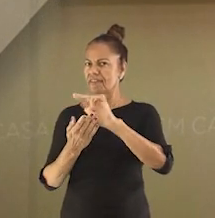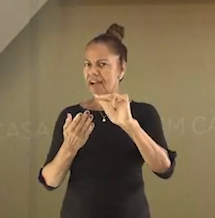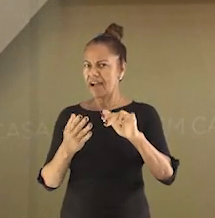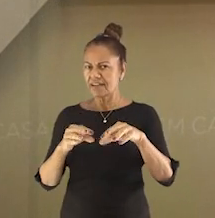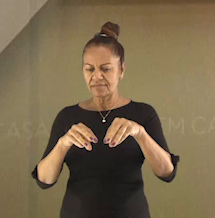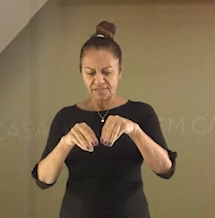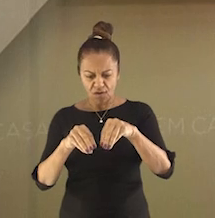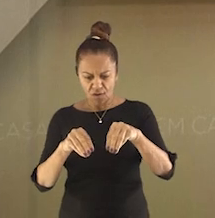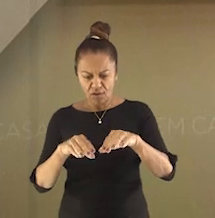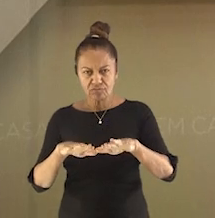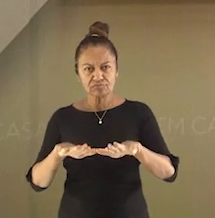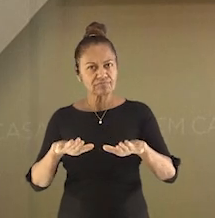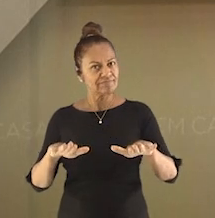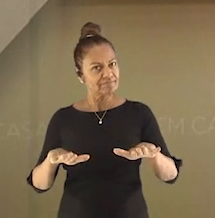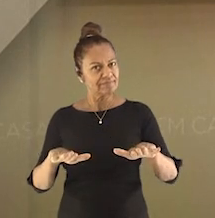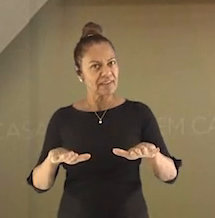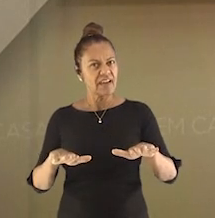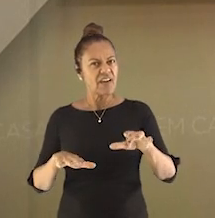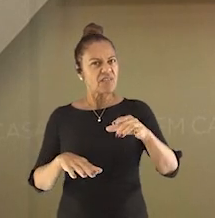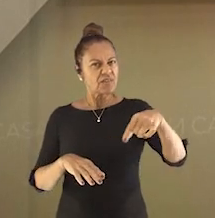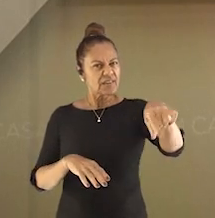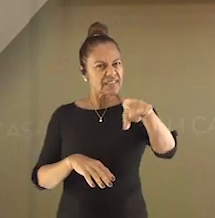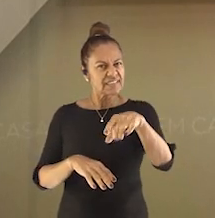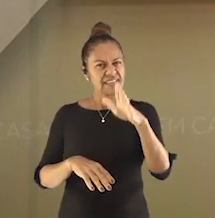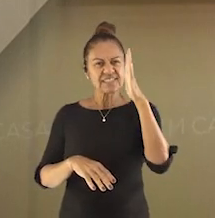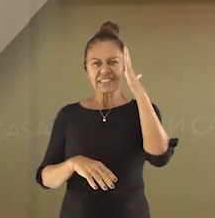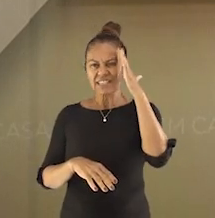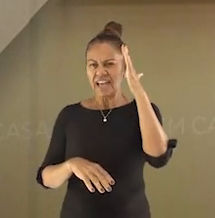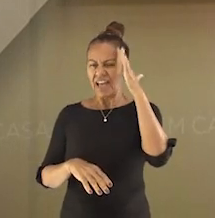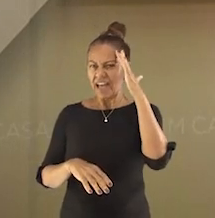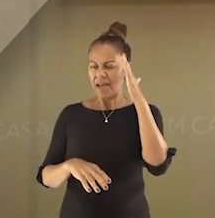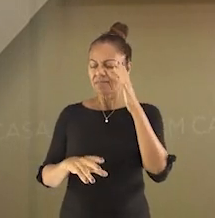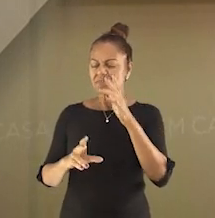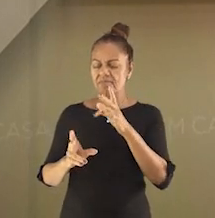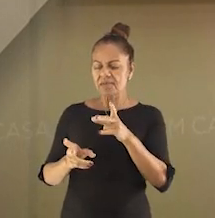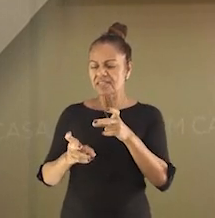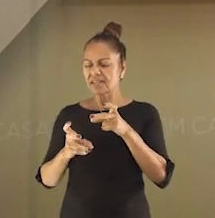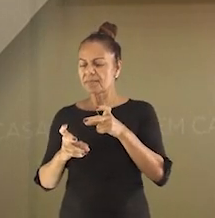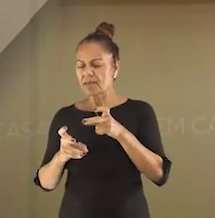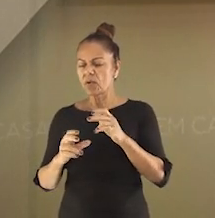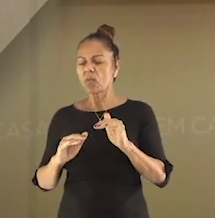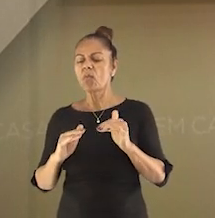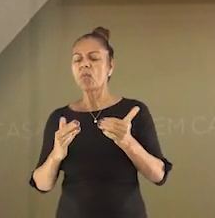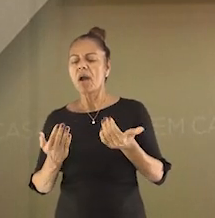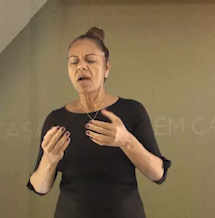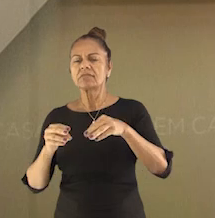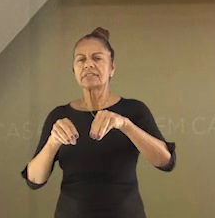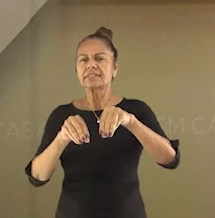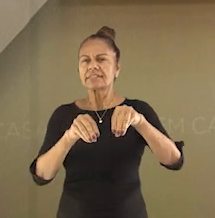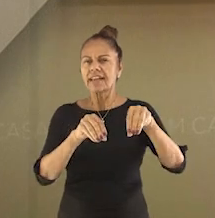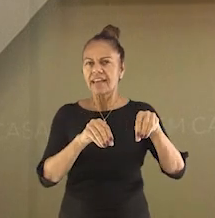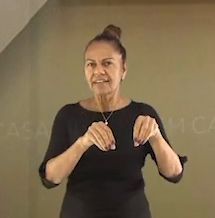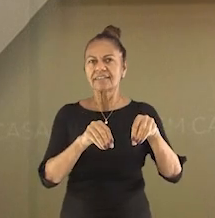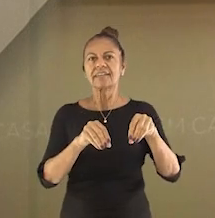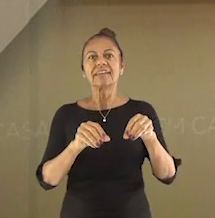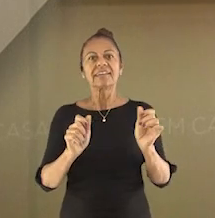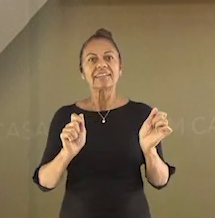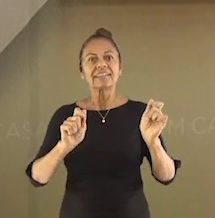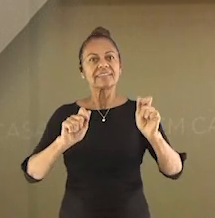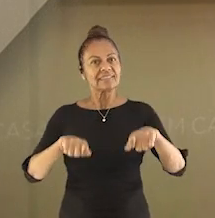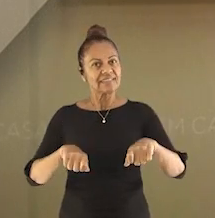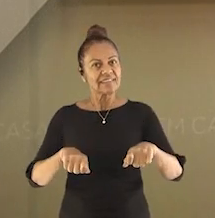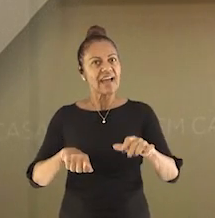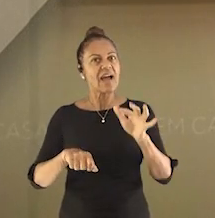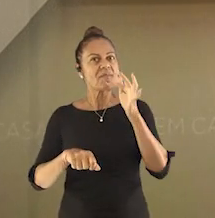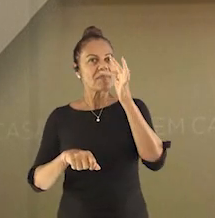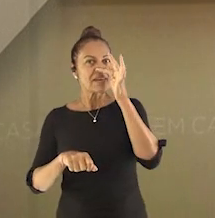identificar qual solo é o ideal para plantar aquela plantinha que você gosta de ter em casa? Esse será o